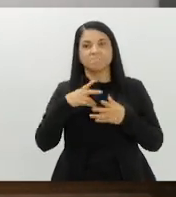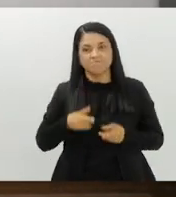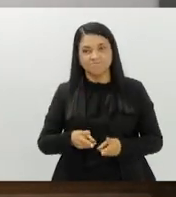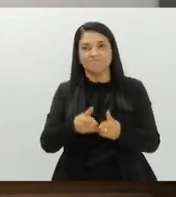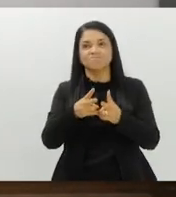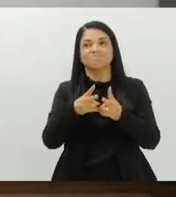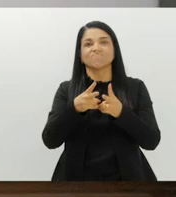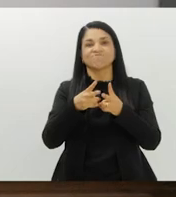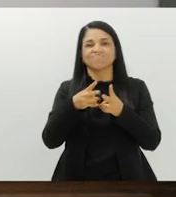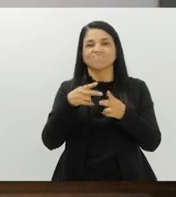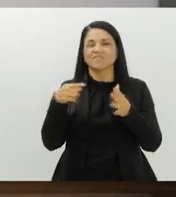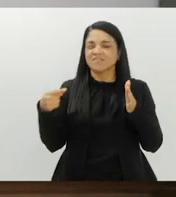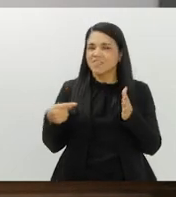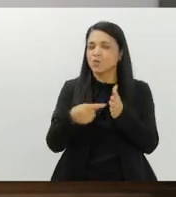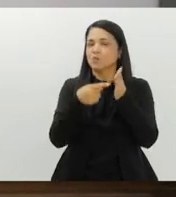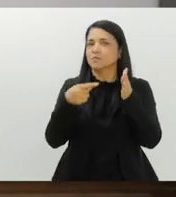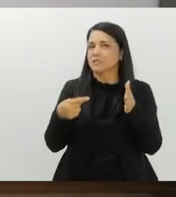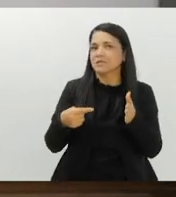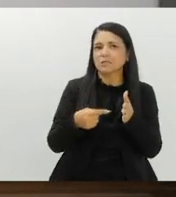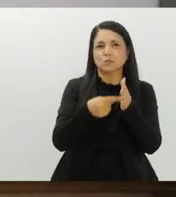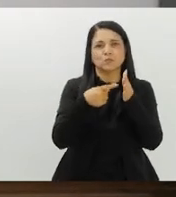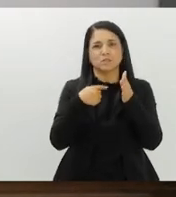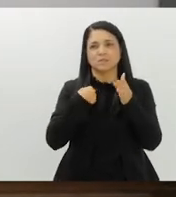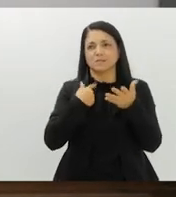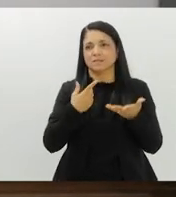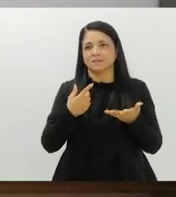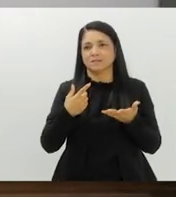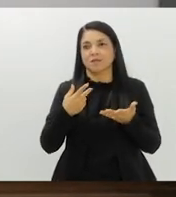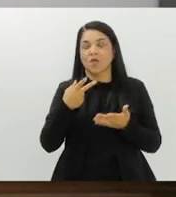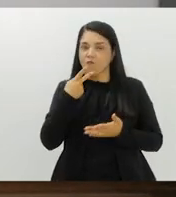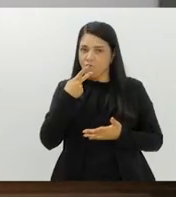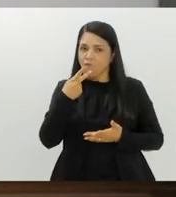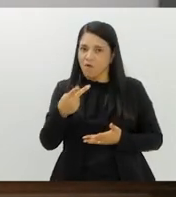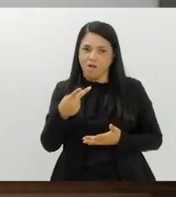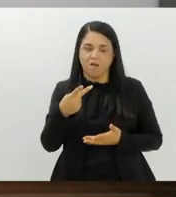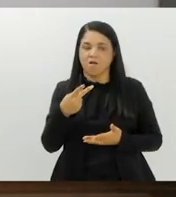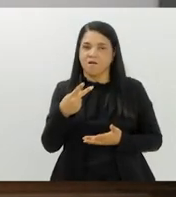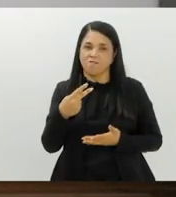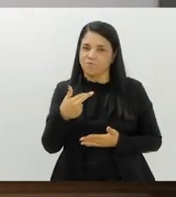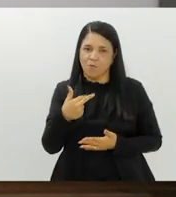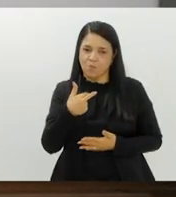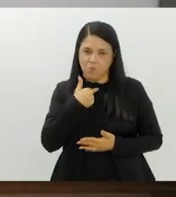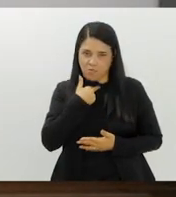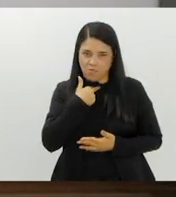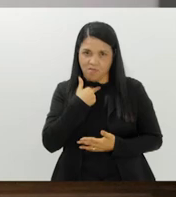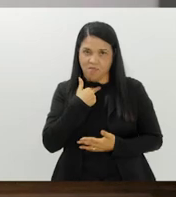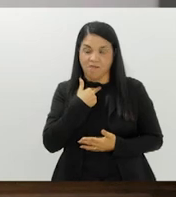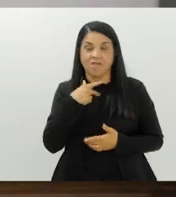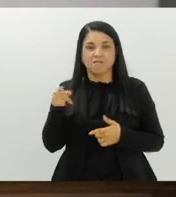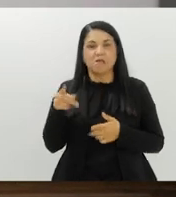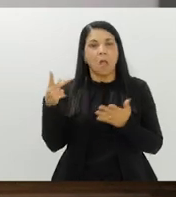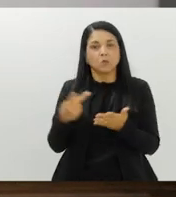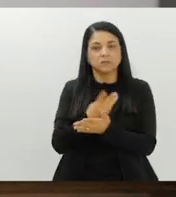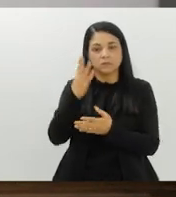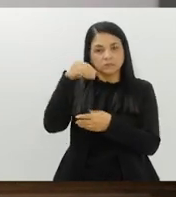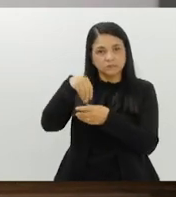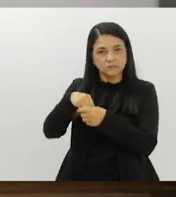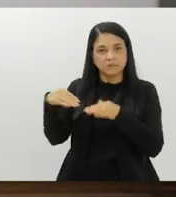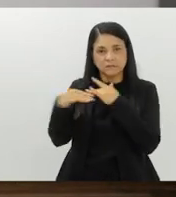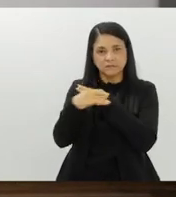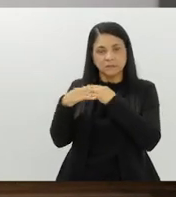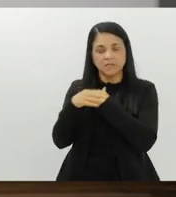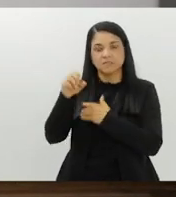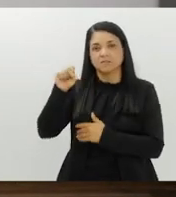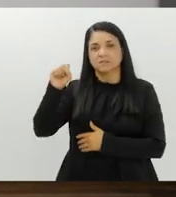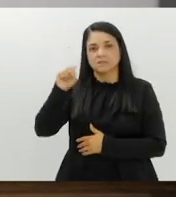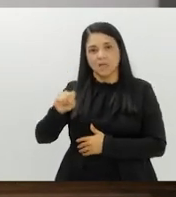Isso, muitas denúncias. Não podemos deixar também de falar um pouquinho, né, do que aconteceu em Saquarema.